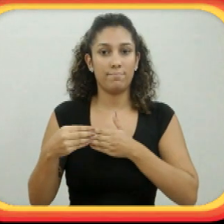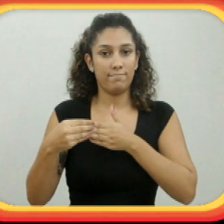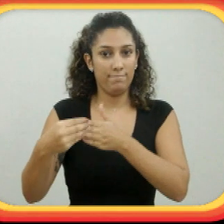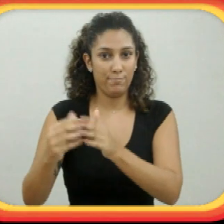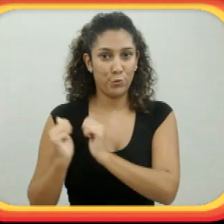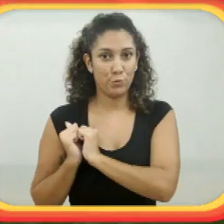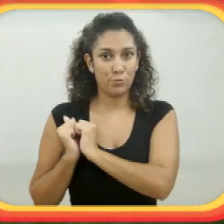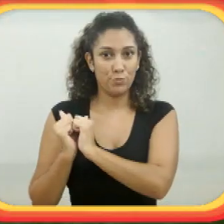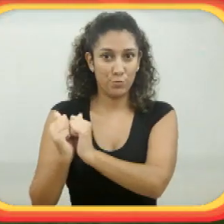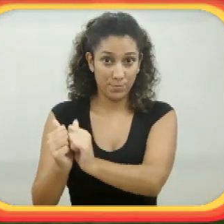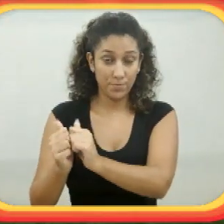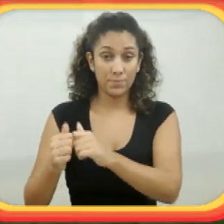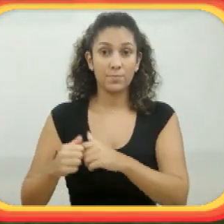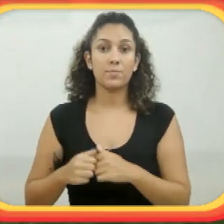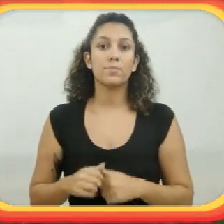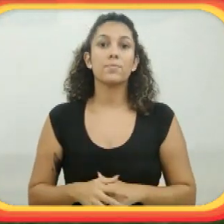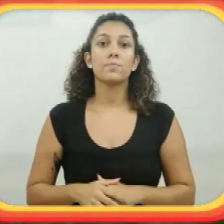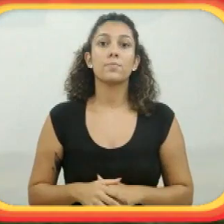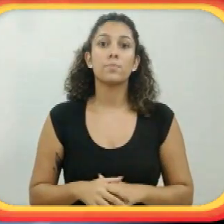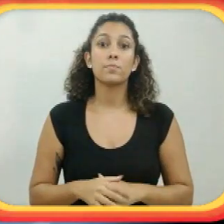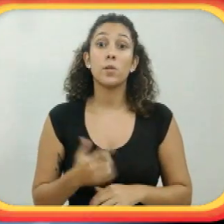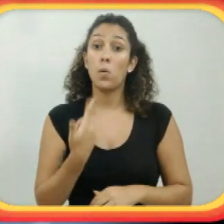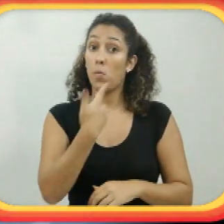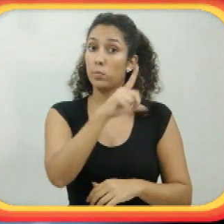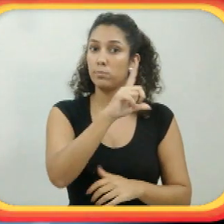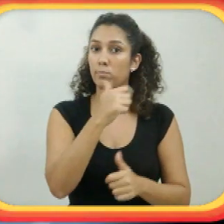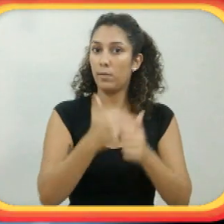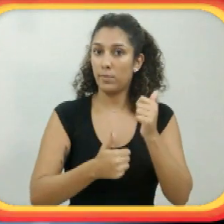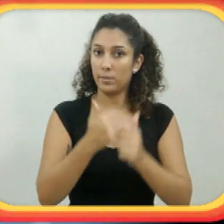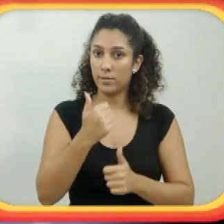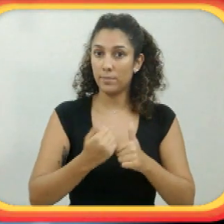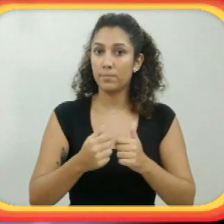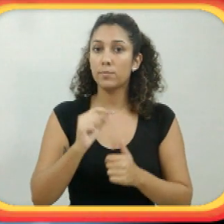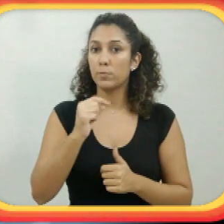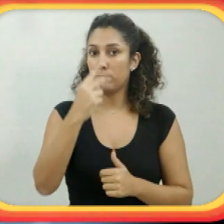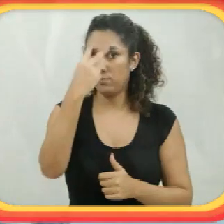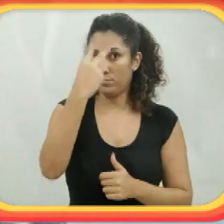seu lado, né, com uma cordinha,